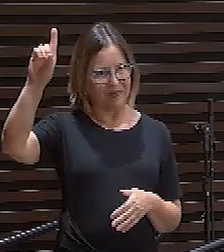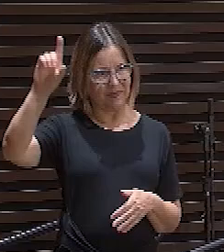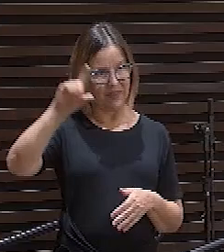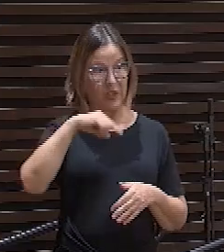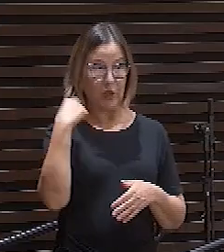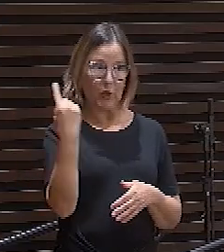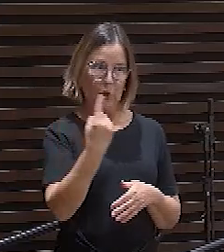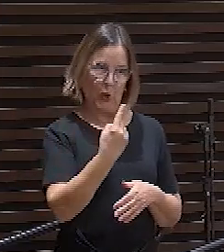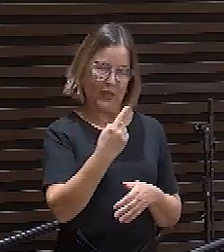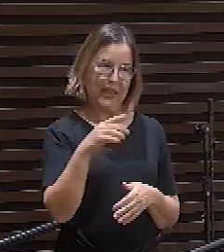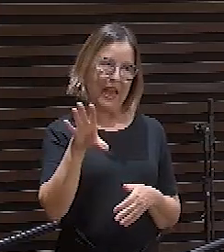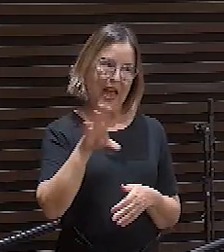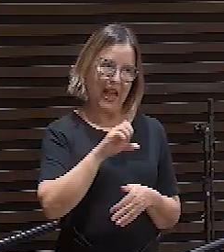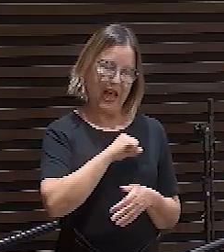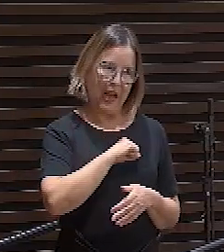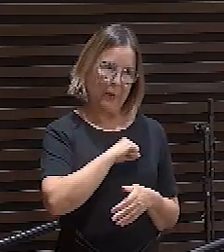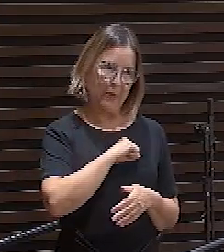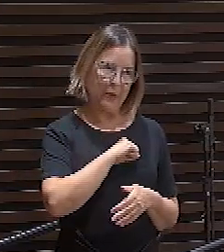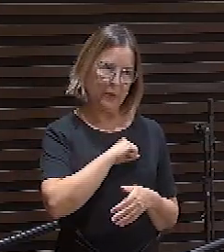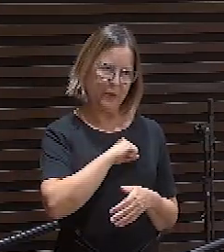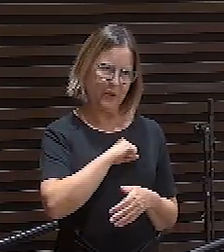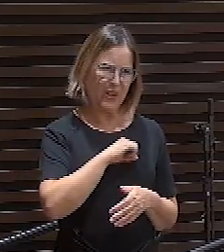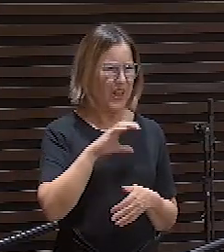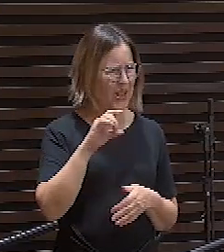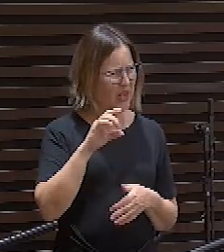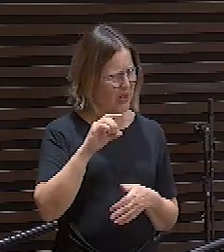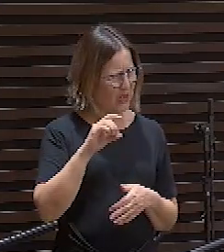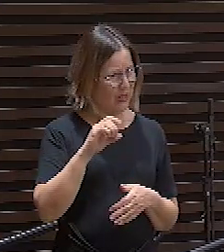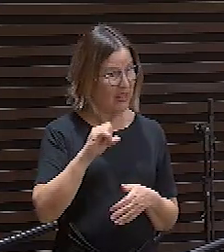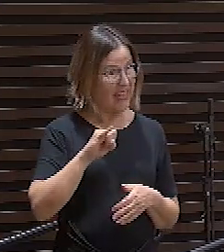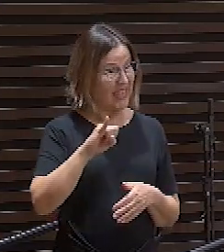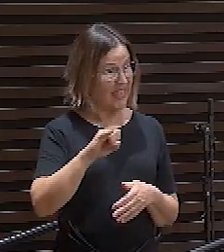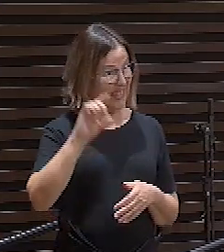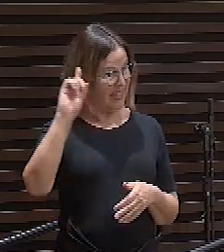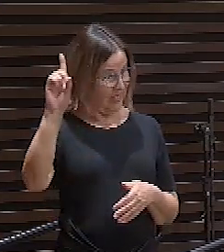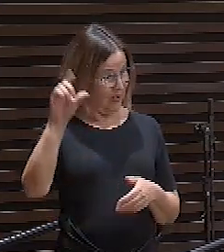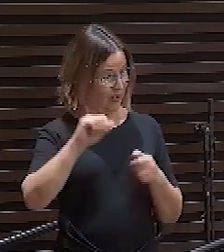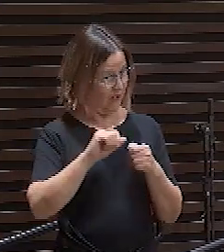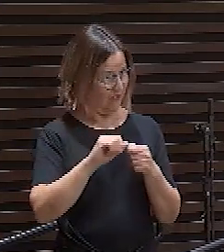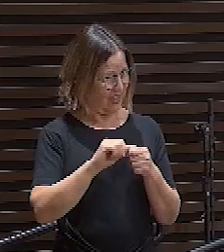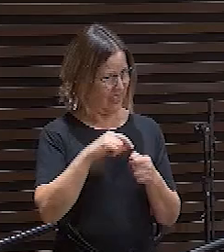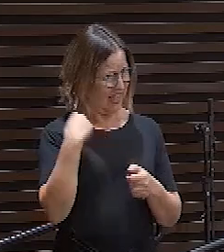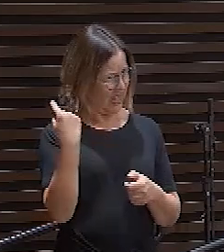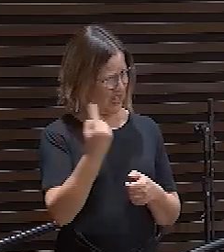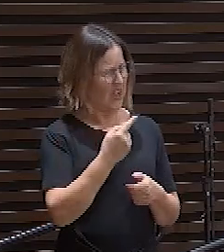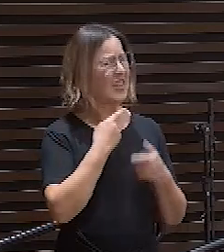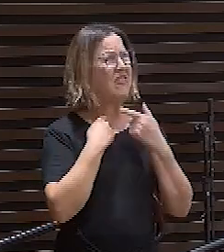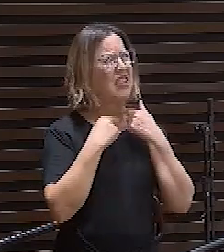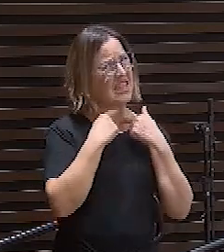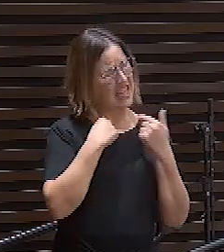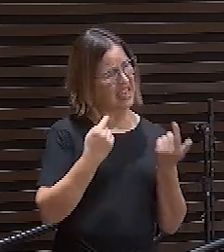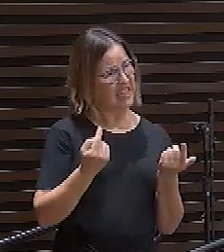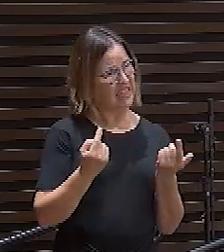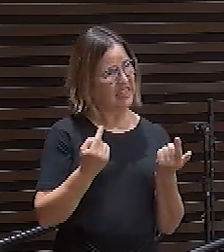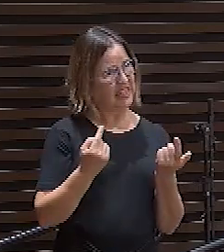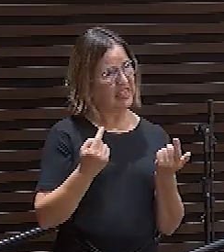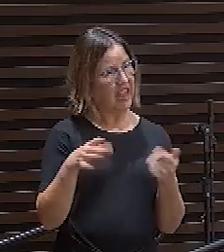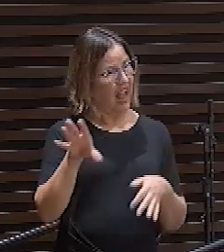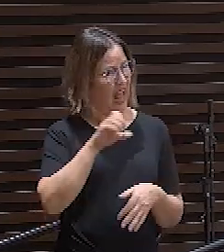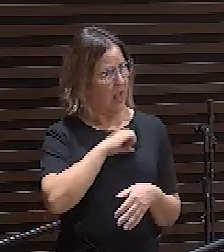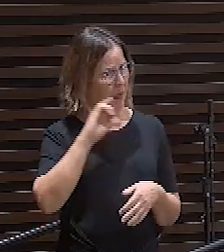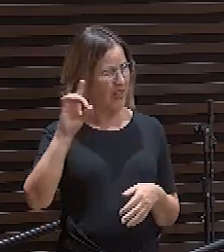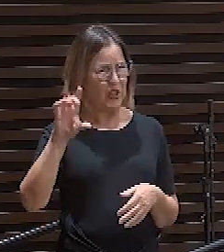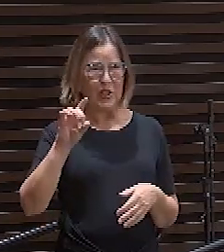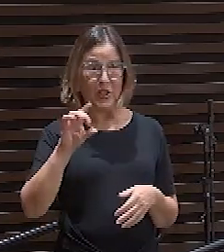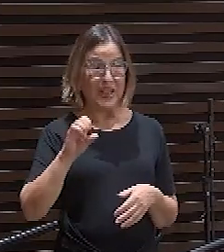a Deus somente quando Deus faz o que a gente quer? A gente ama a Deus quando Deus responde às nossas